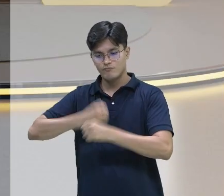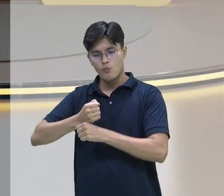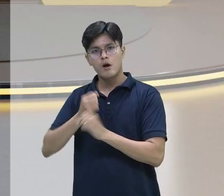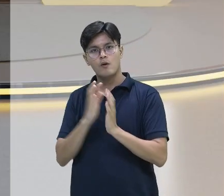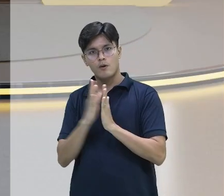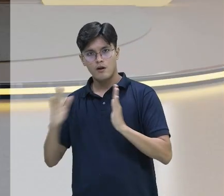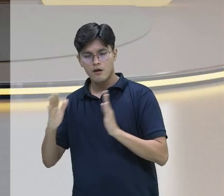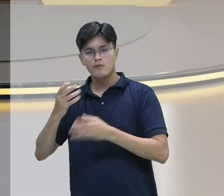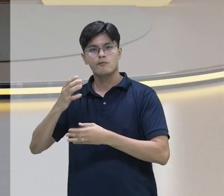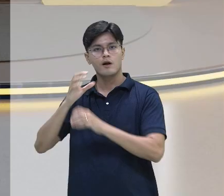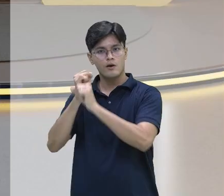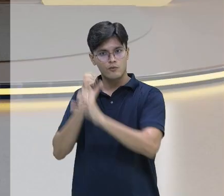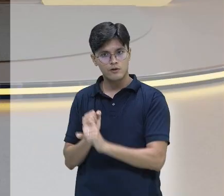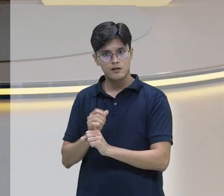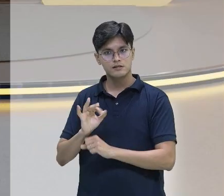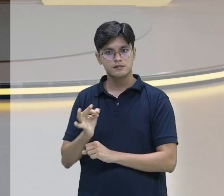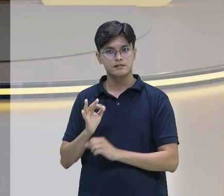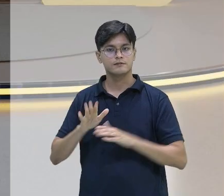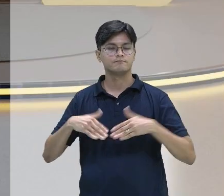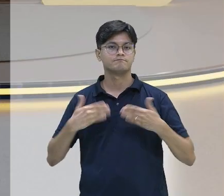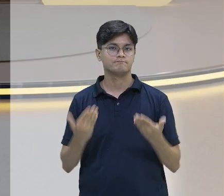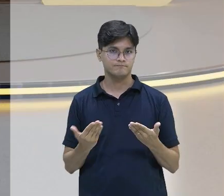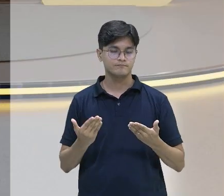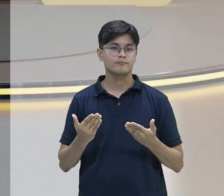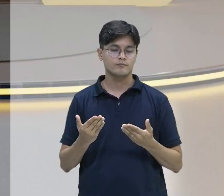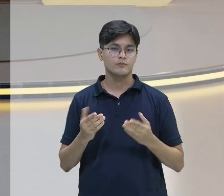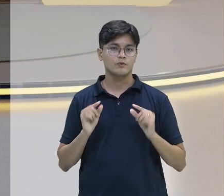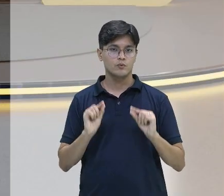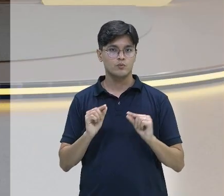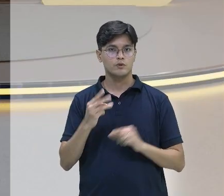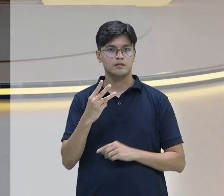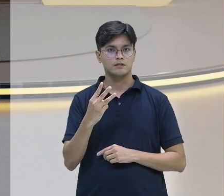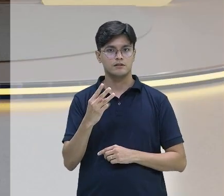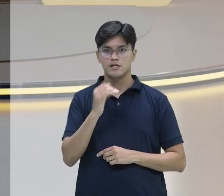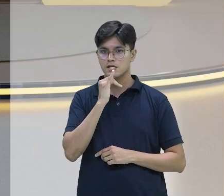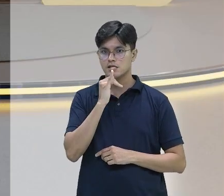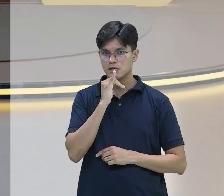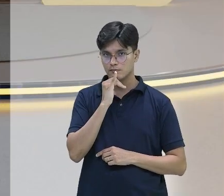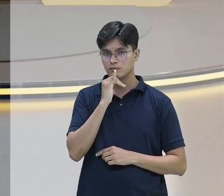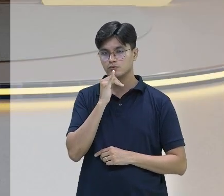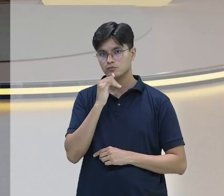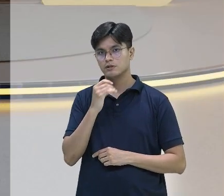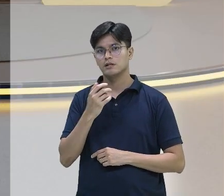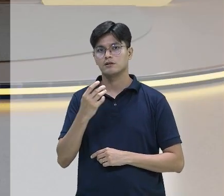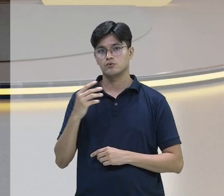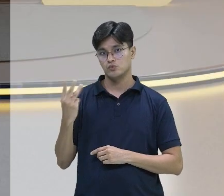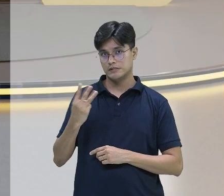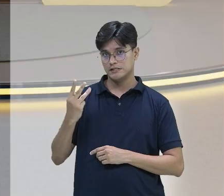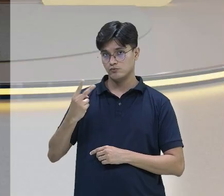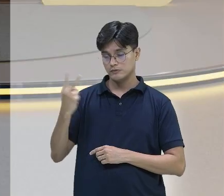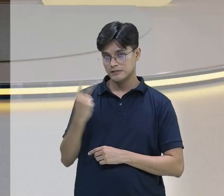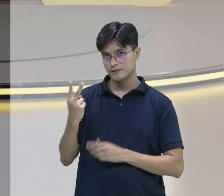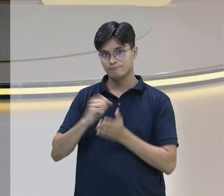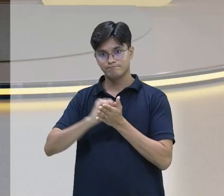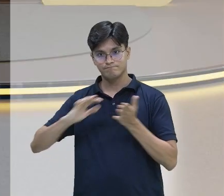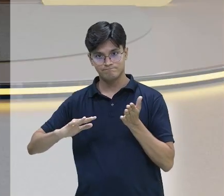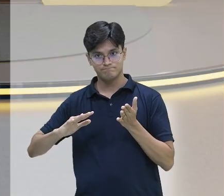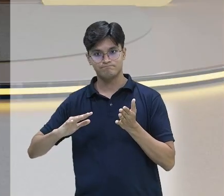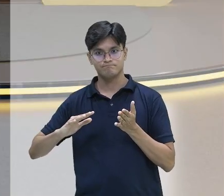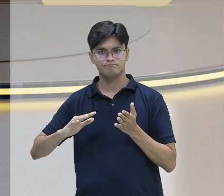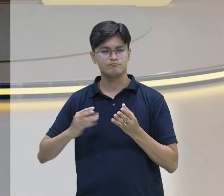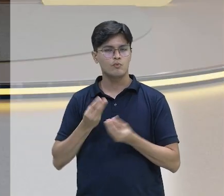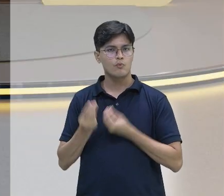lugar do X, você vai colocar depois de 2 anos, tá? Então, 3 vezes 2 mais 12. 3 vezes 2 é 6 e 6 mais 12,